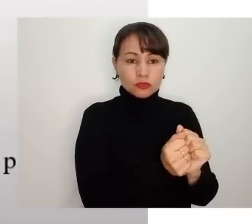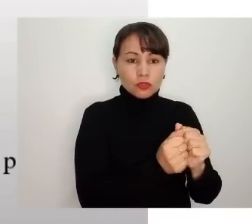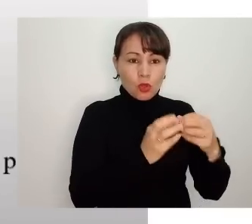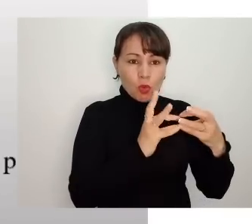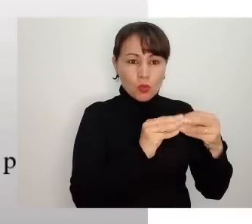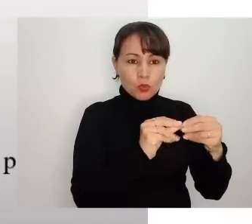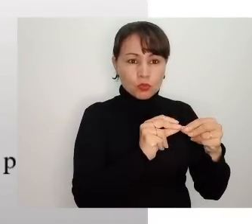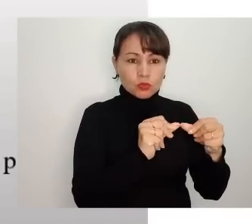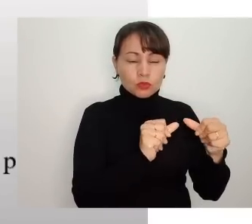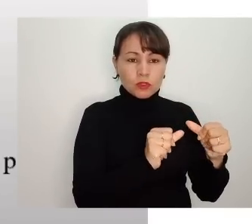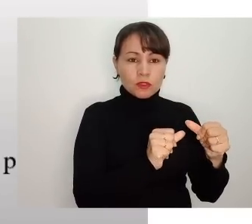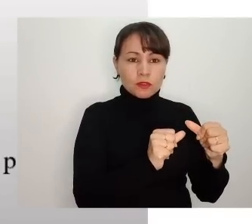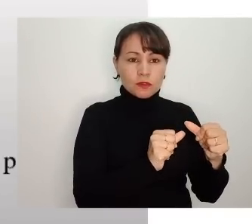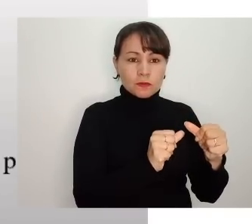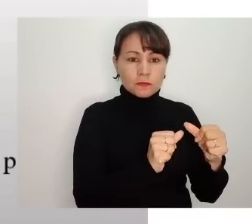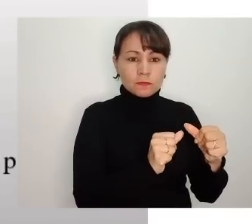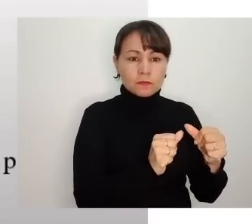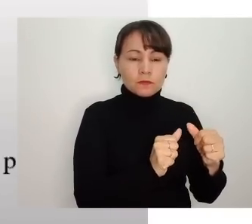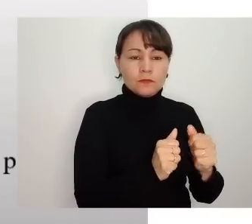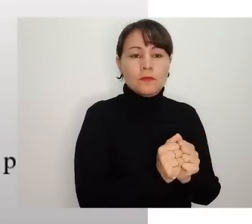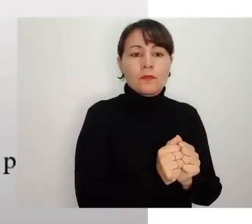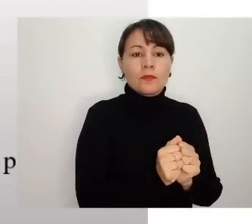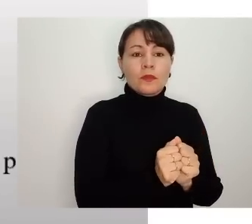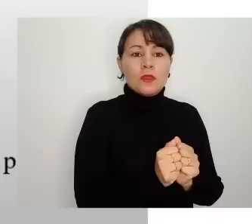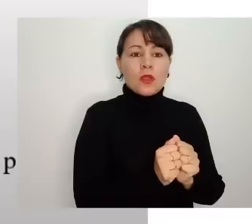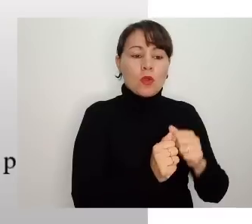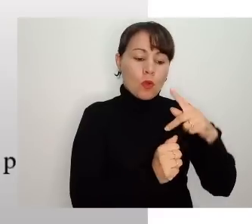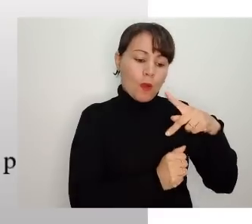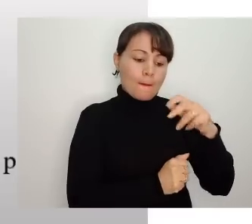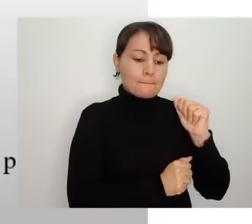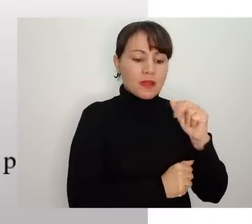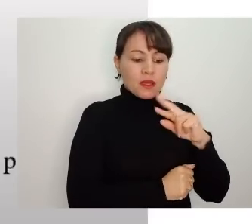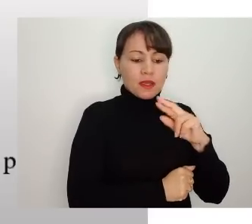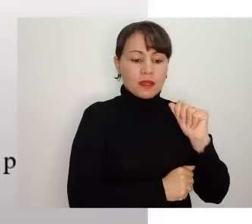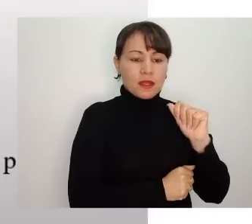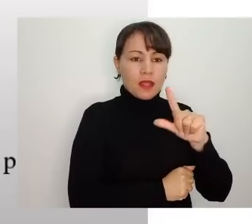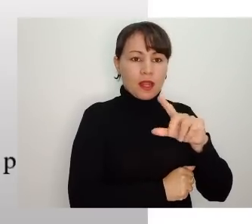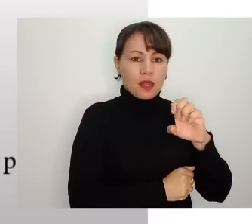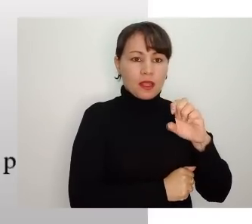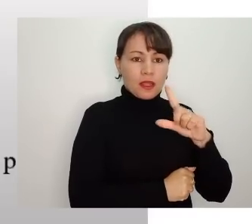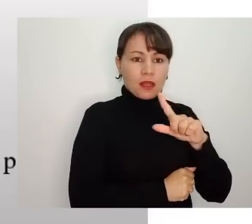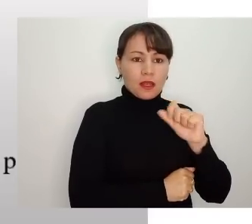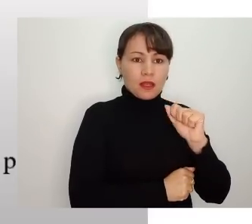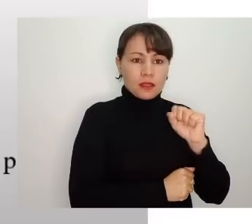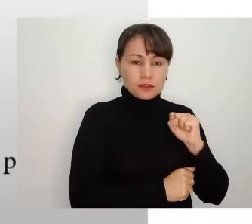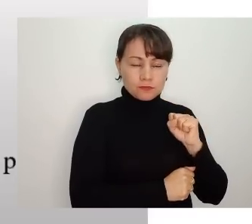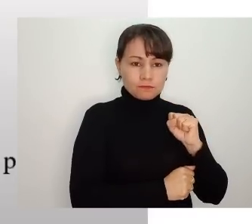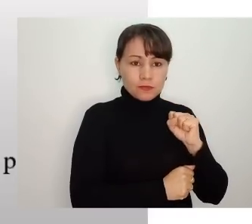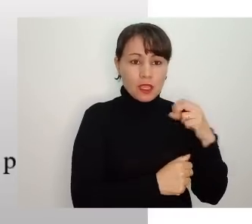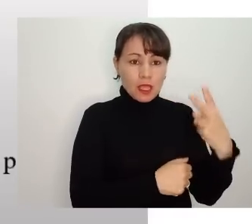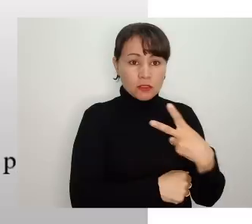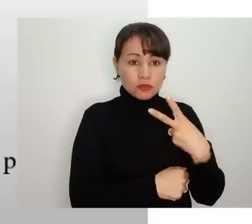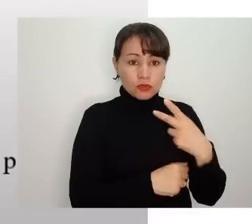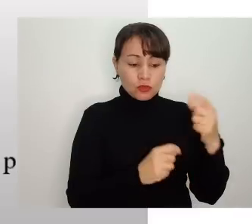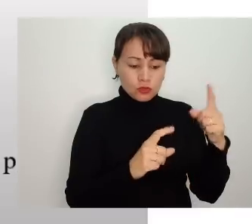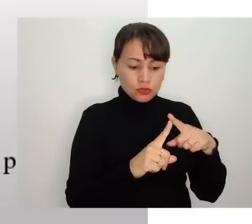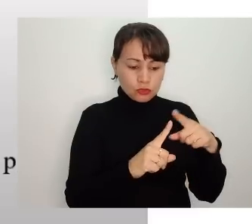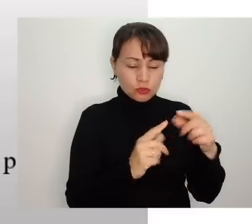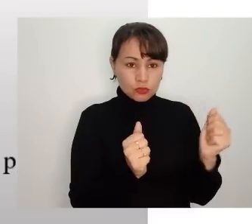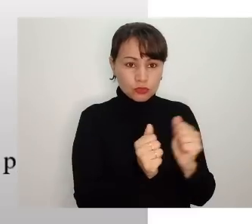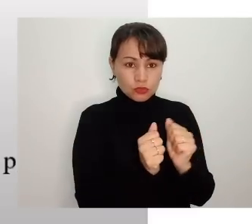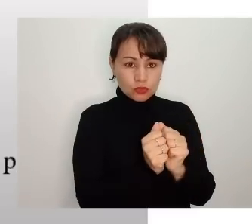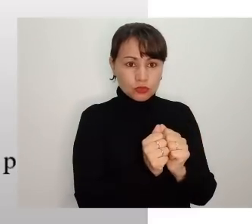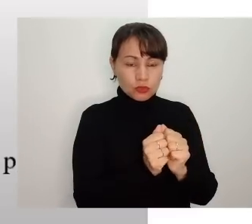células granulares, emitindo pelas fibras paralelas. Então, as duas juntas,